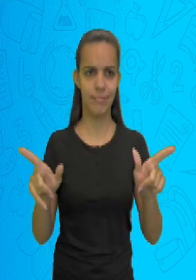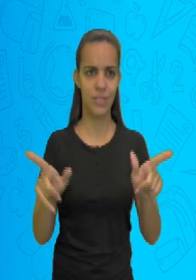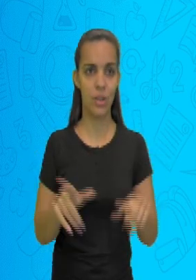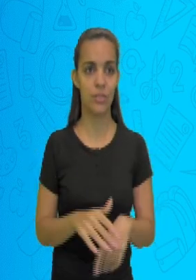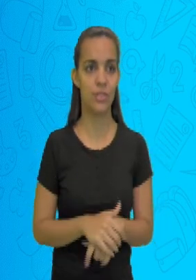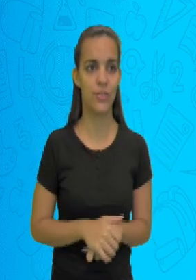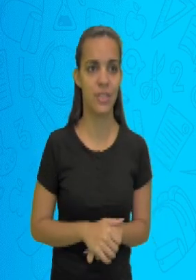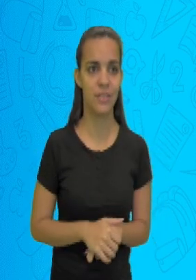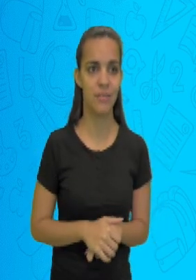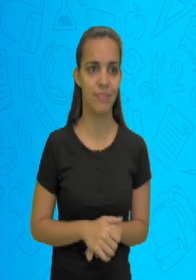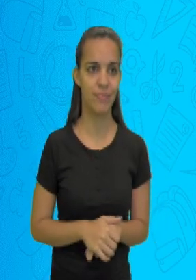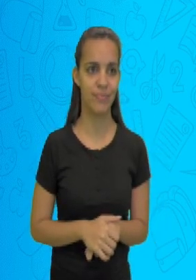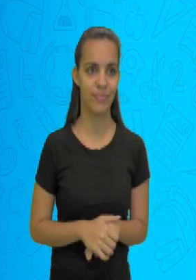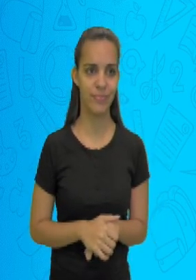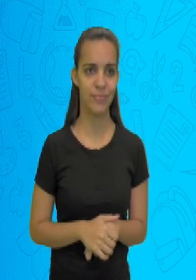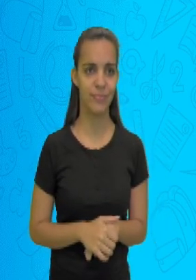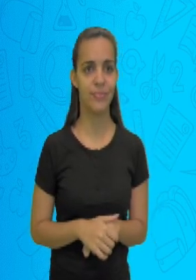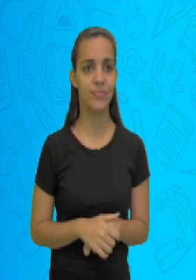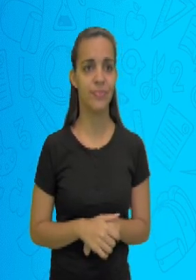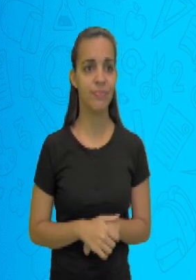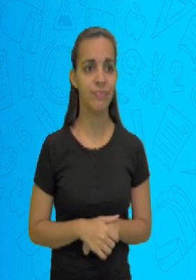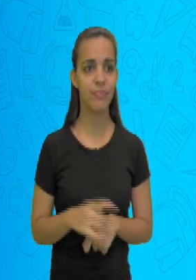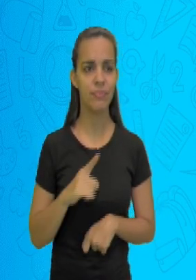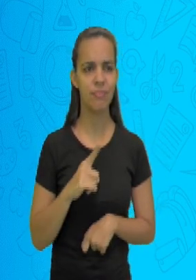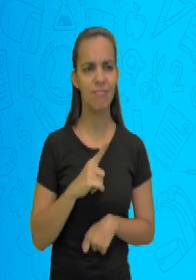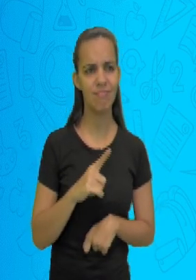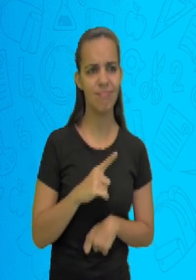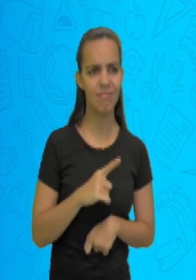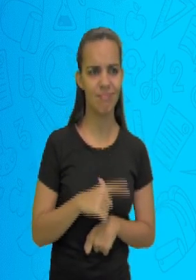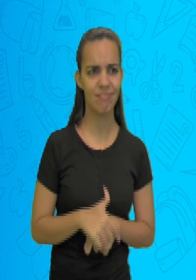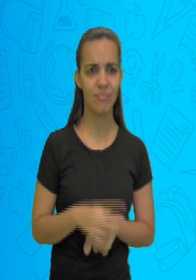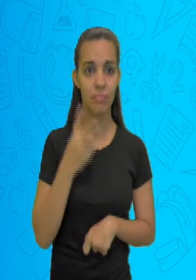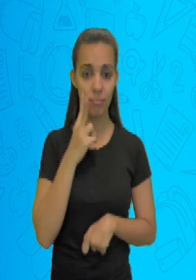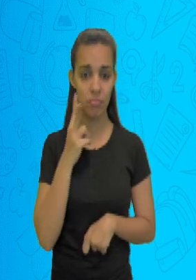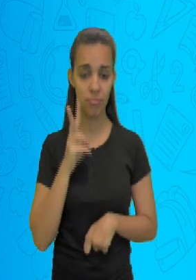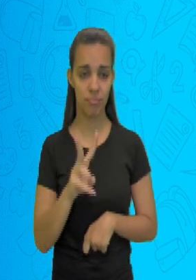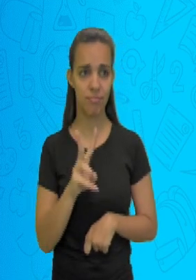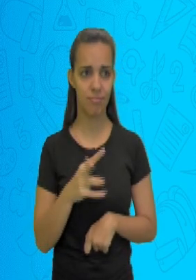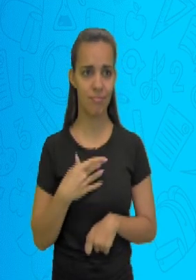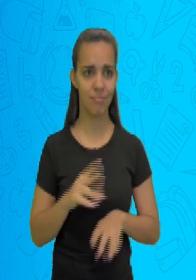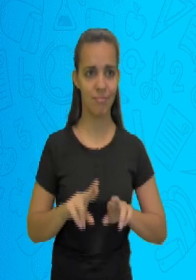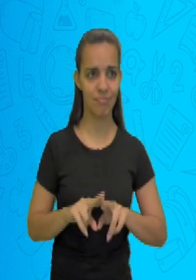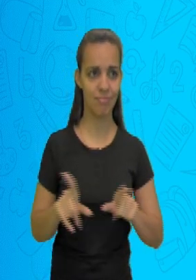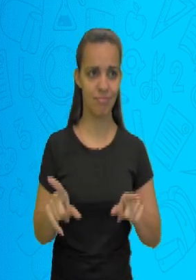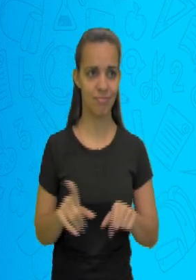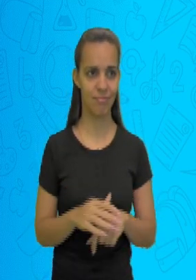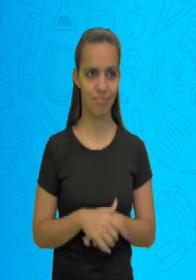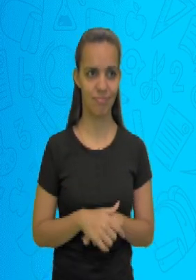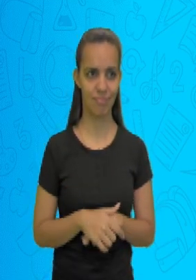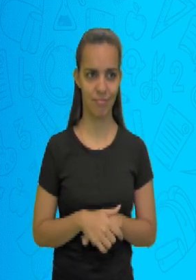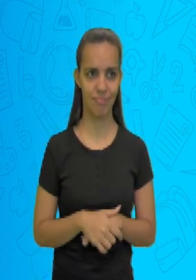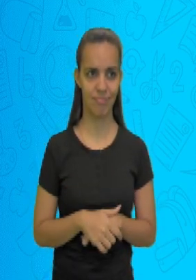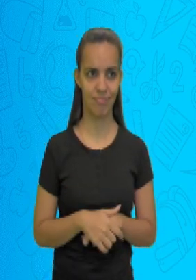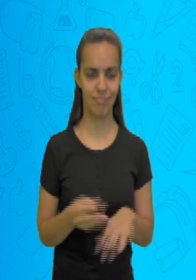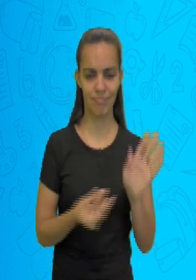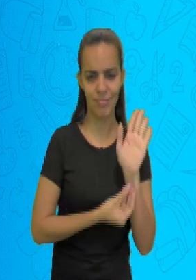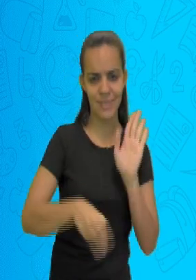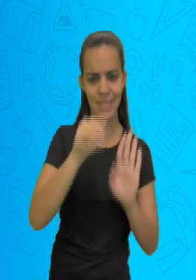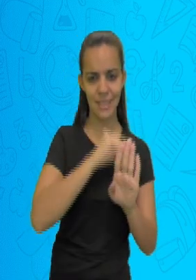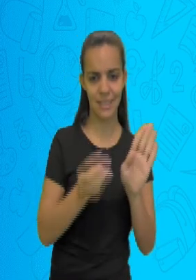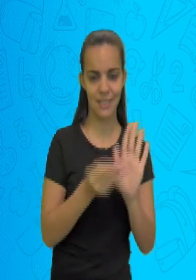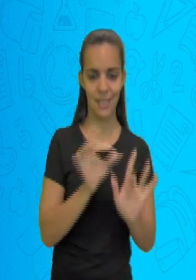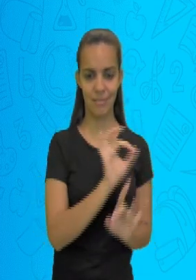E esse aqui também não, 2019. Então, verifiquem as datas dos anos e o mês de cada